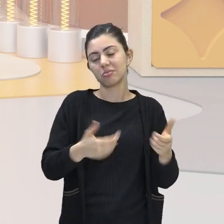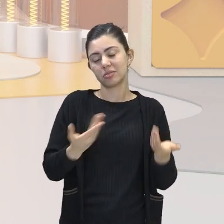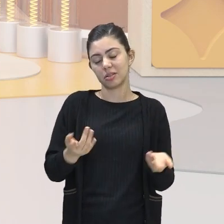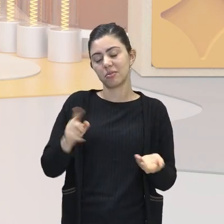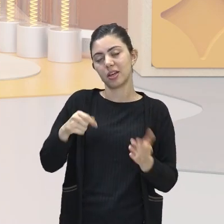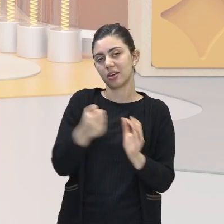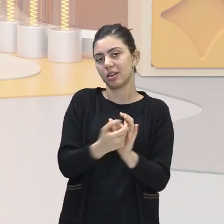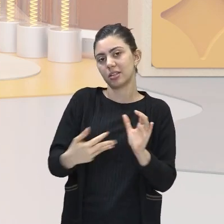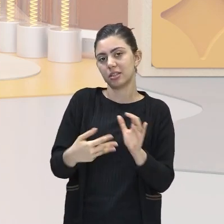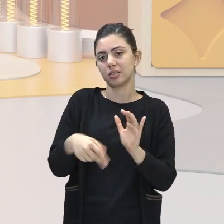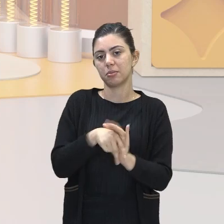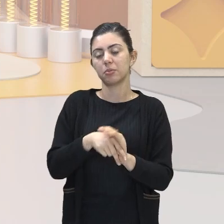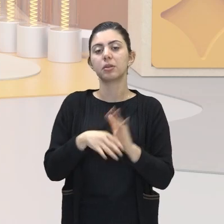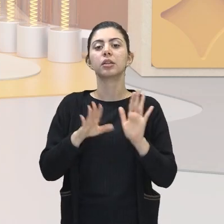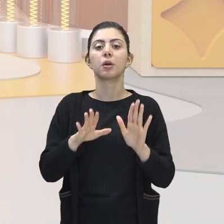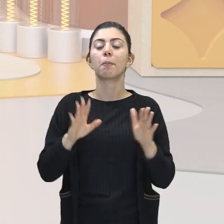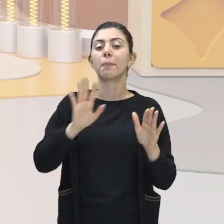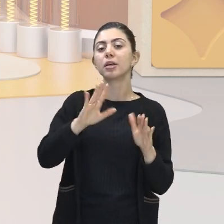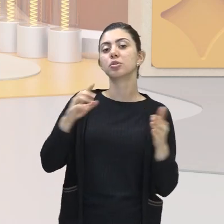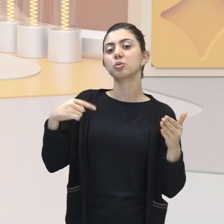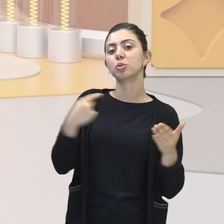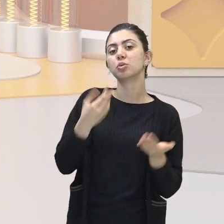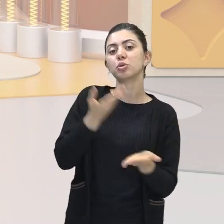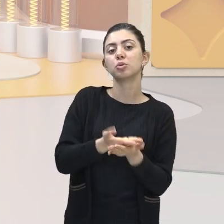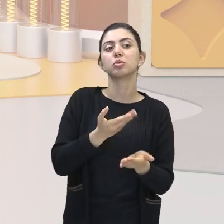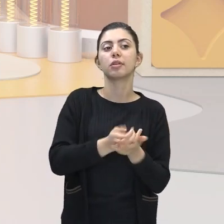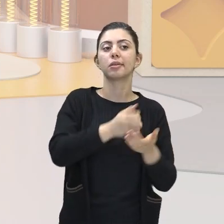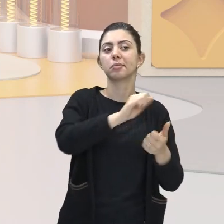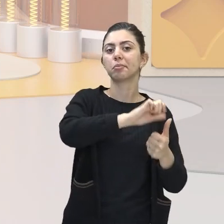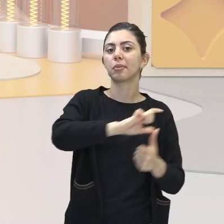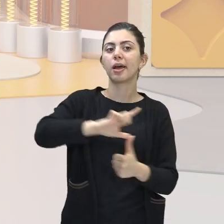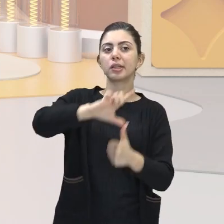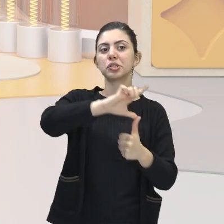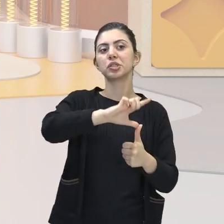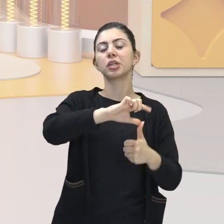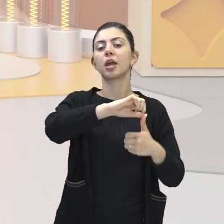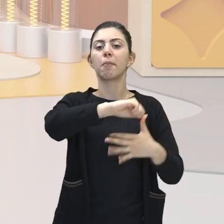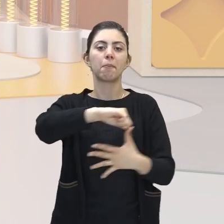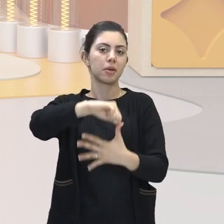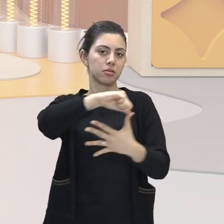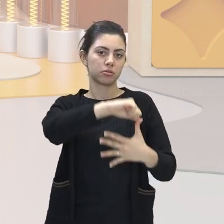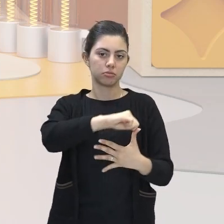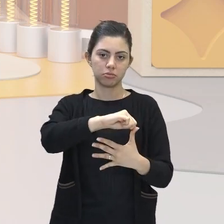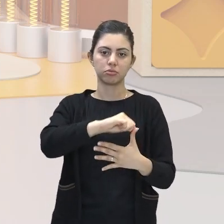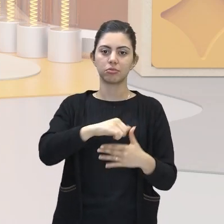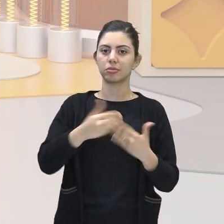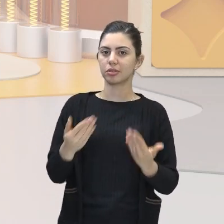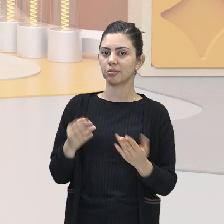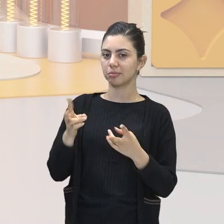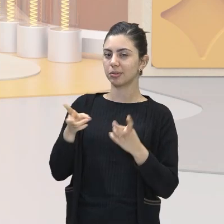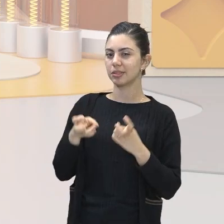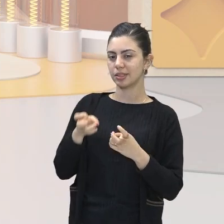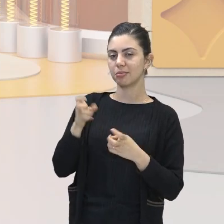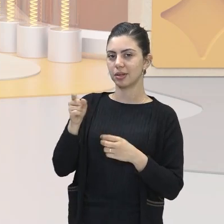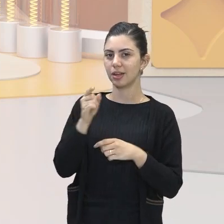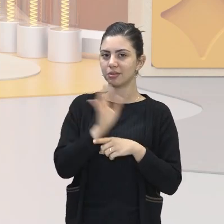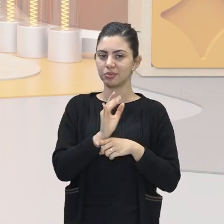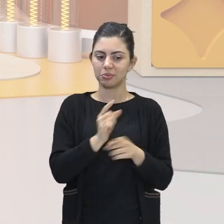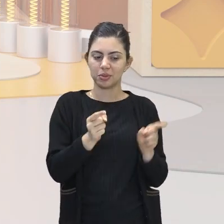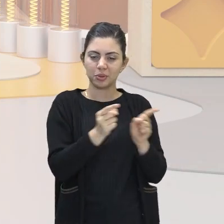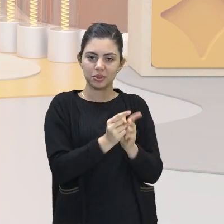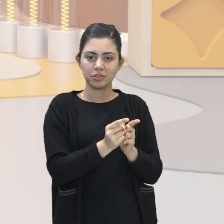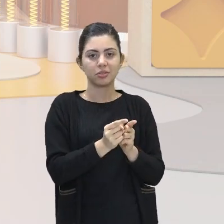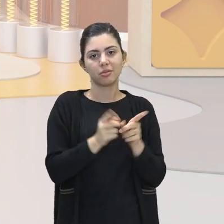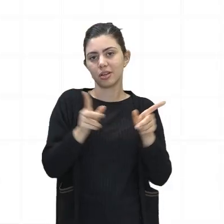Então, quando a gente fala de América Latina ou de América do Sul, a lógica que a gente viu aqui nessa pequena animação é a mesma, né? A gente